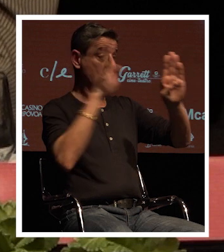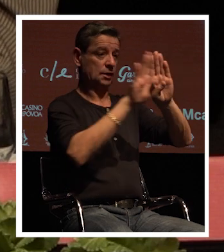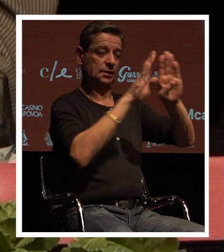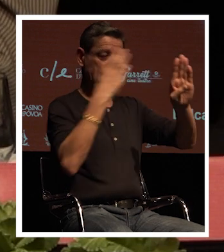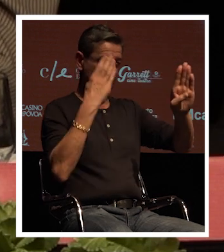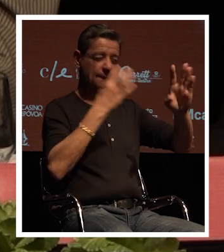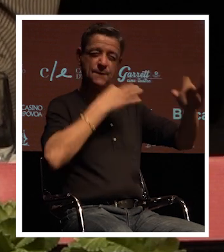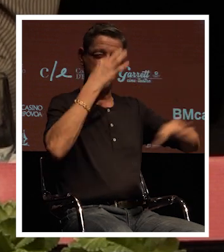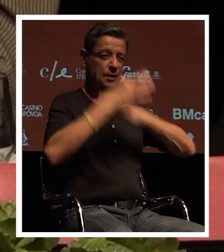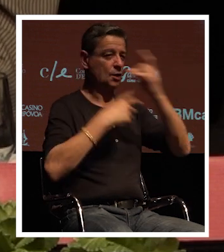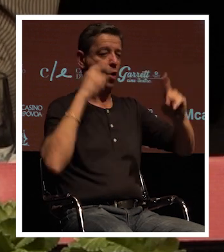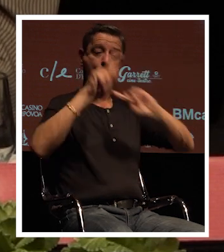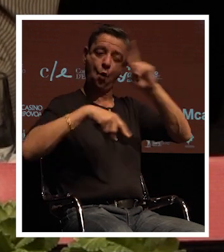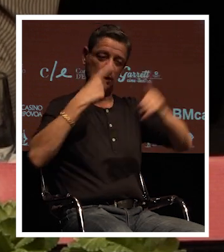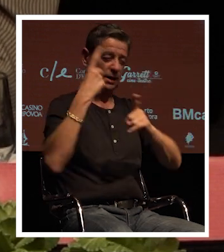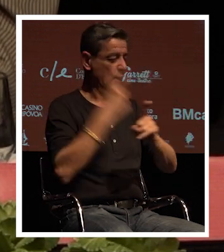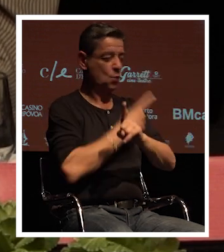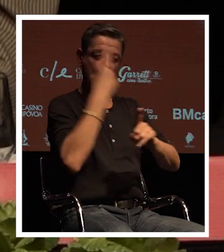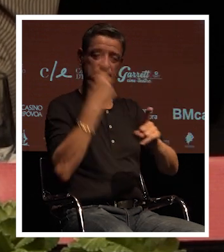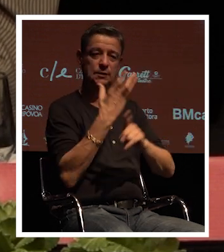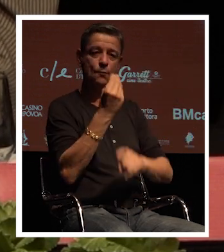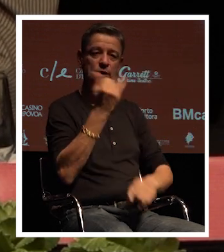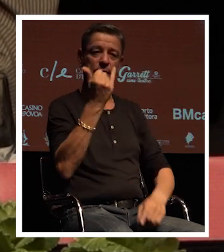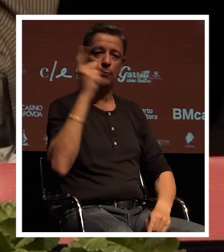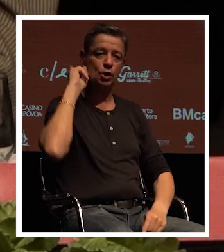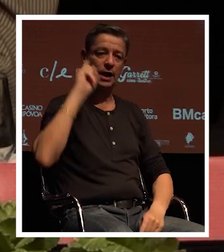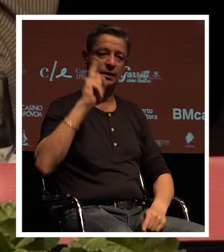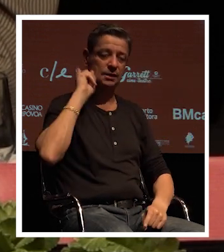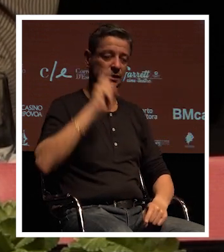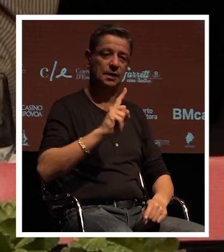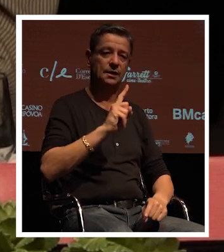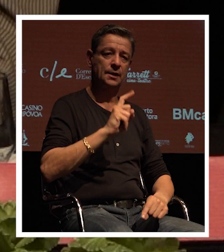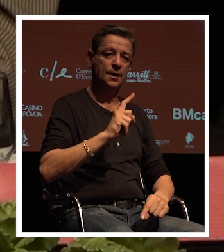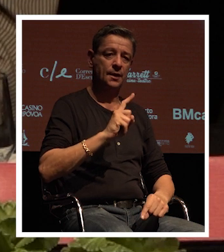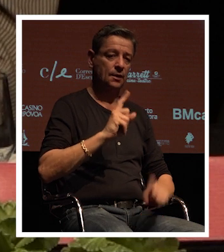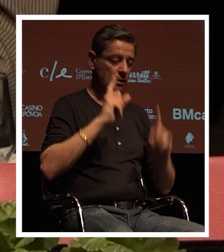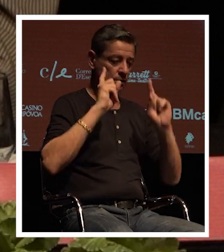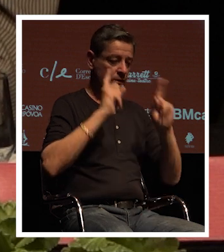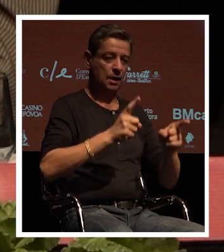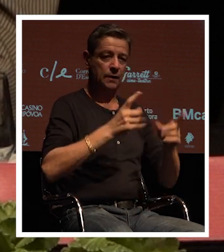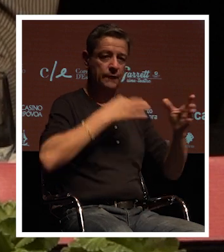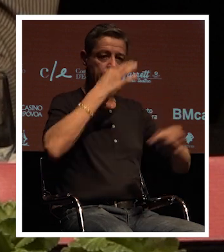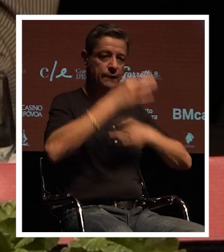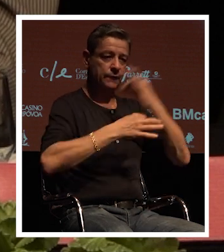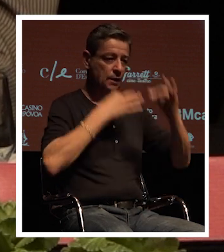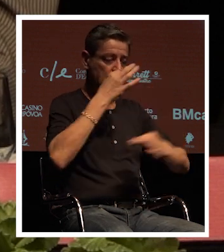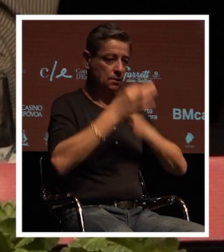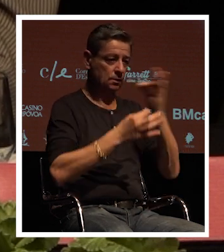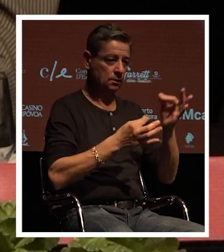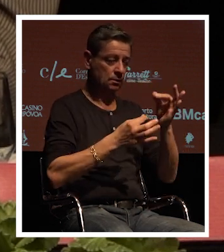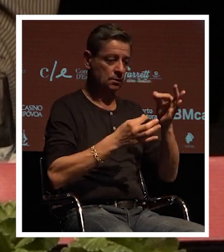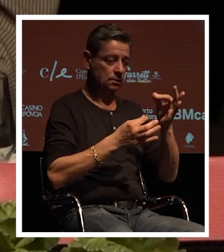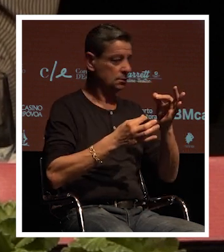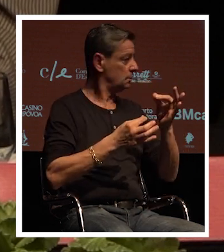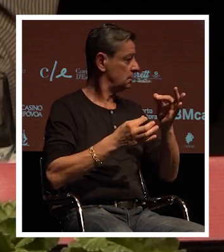como fala numa outra coisa que que é extremamente importante que é ele fala ele até no meio ele diz eu bebo